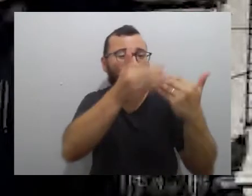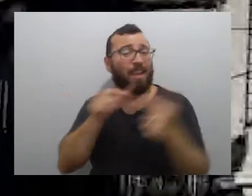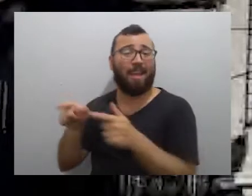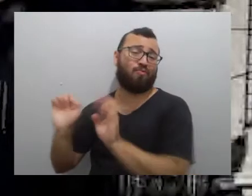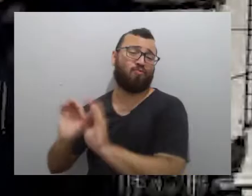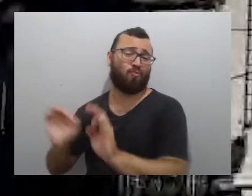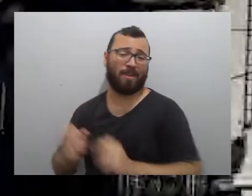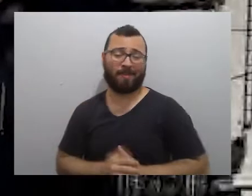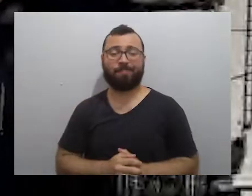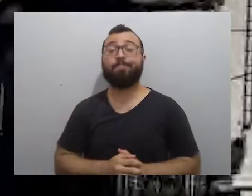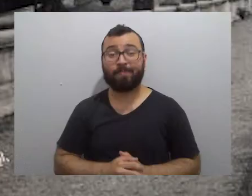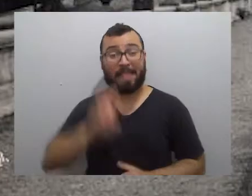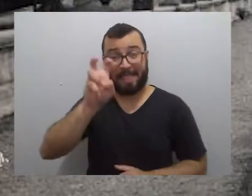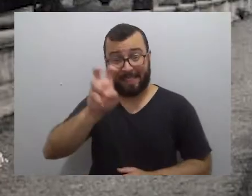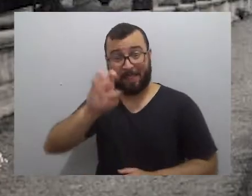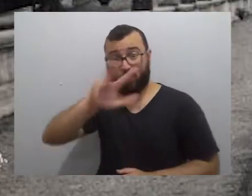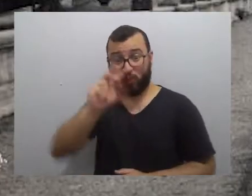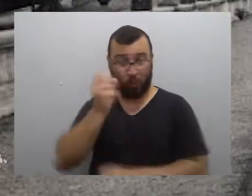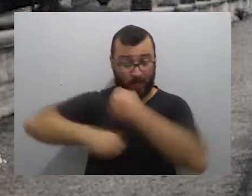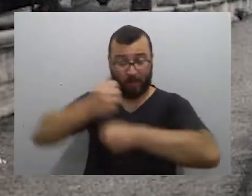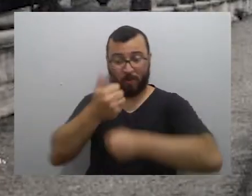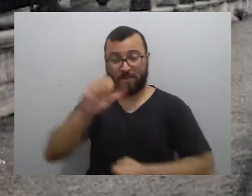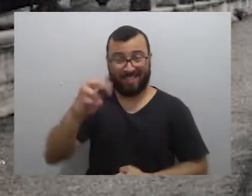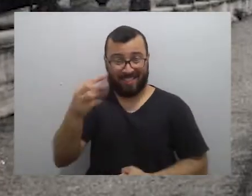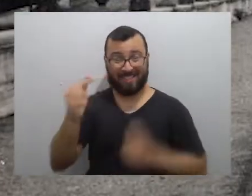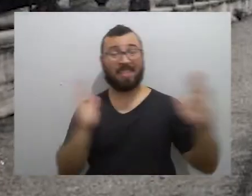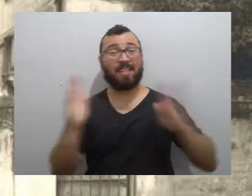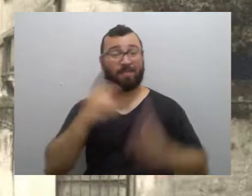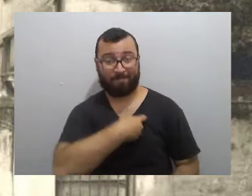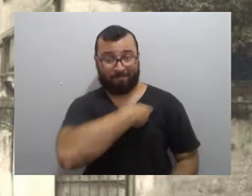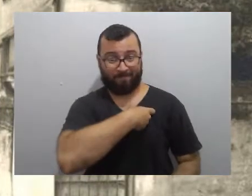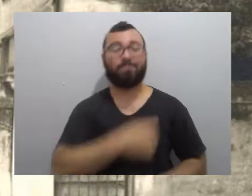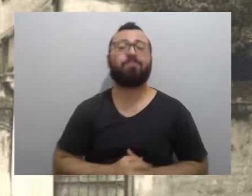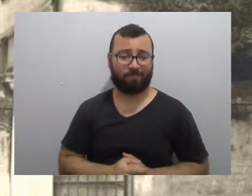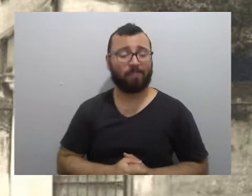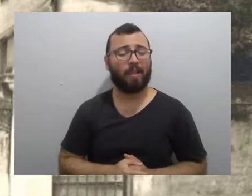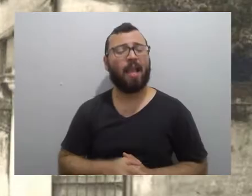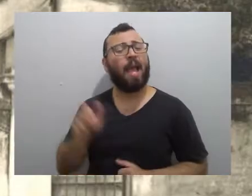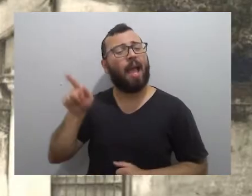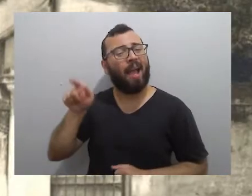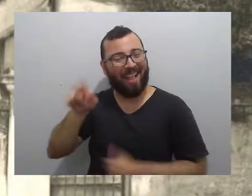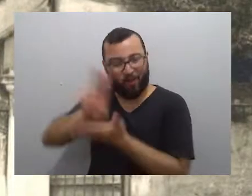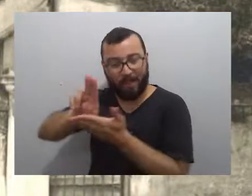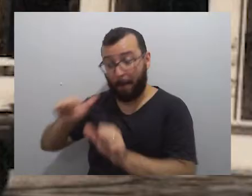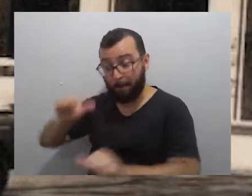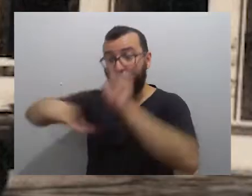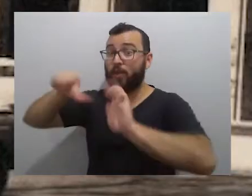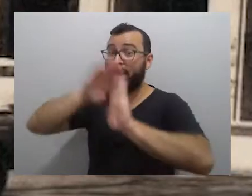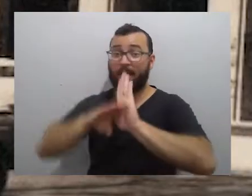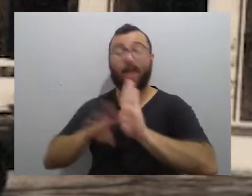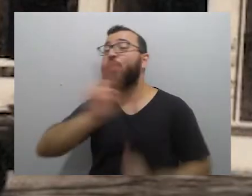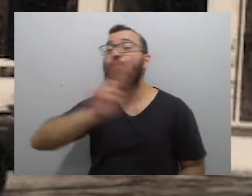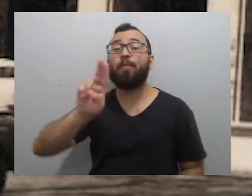Artes e a Escola de Música, incorpora também o Museu Nacional e a Escola Ana Nery e cria a Faculdade Nacional